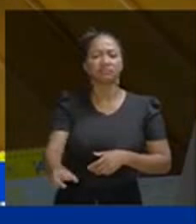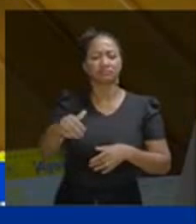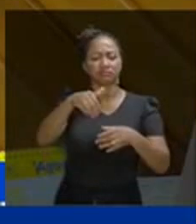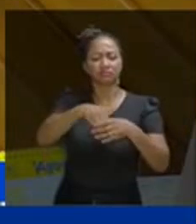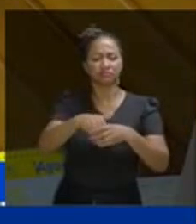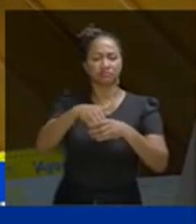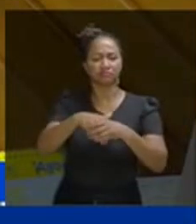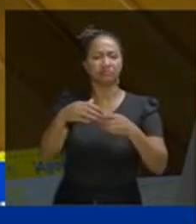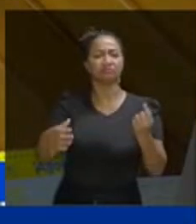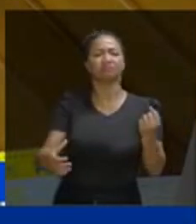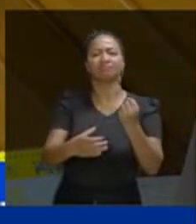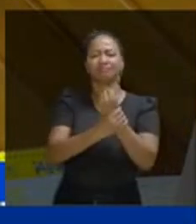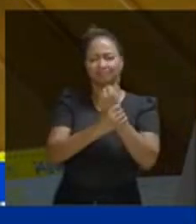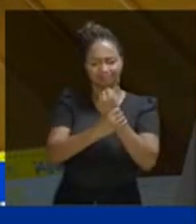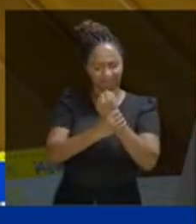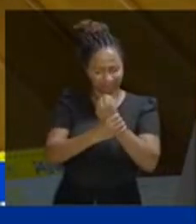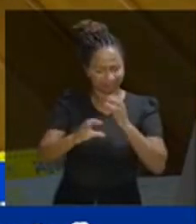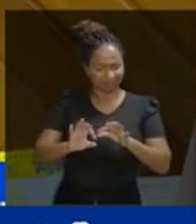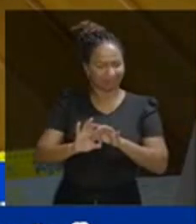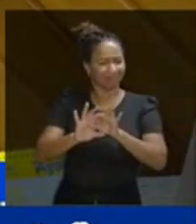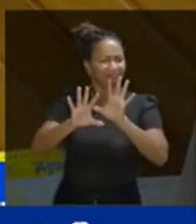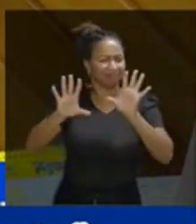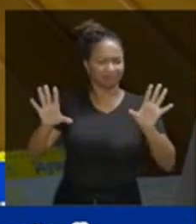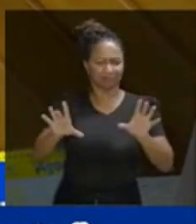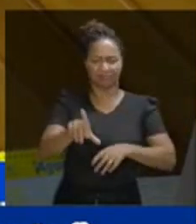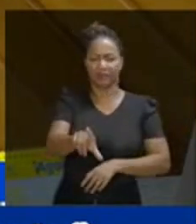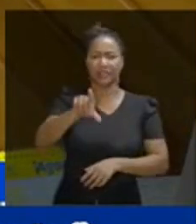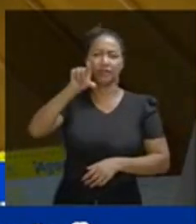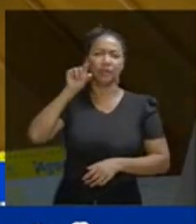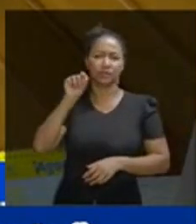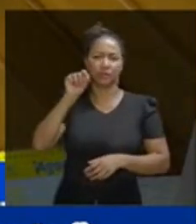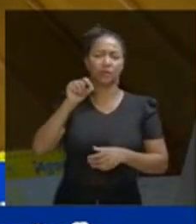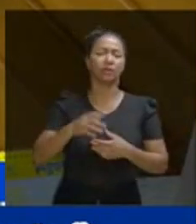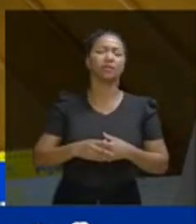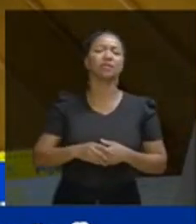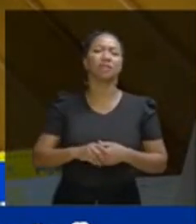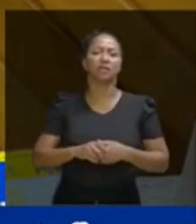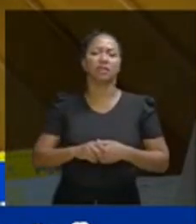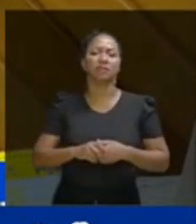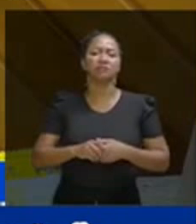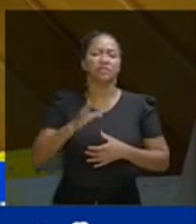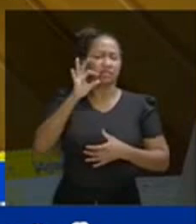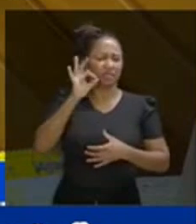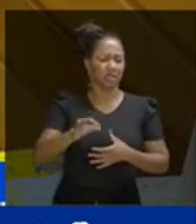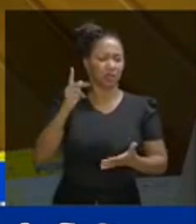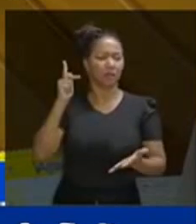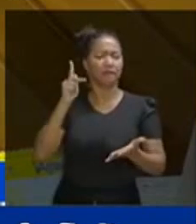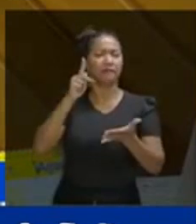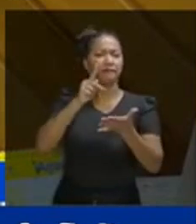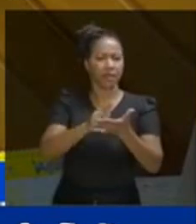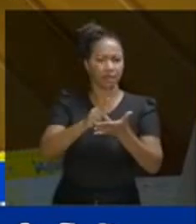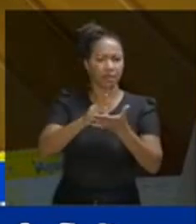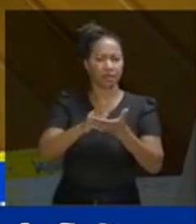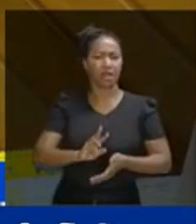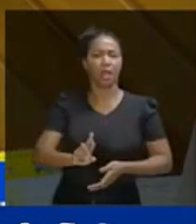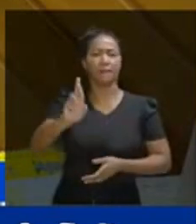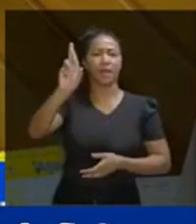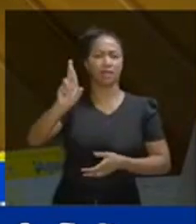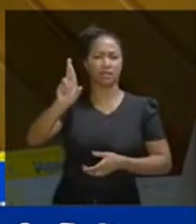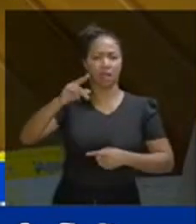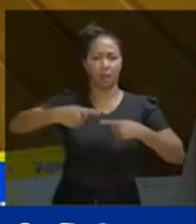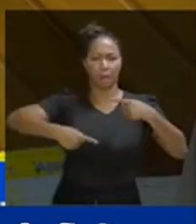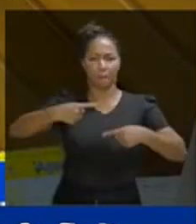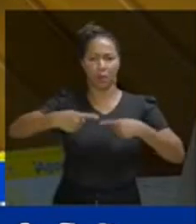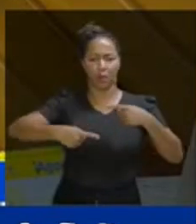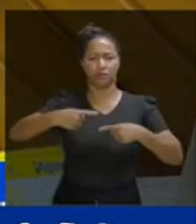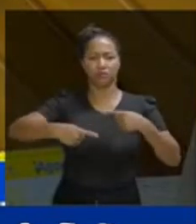ao eleitor é assegurada mais ampla e restrita liberdade de escolha a fim de tornar legítima a representação política que se aperfeiçoa